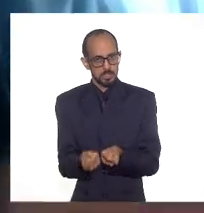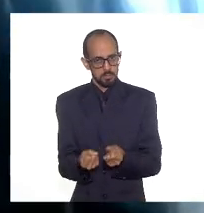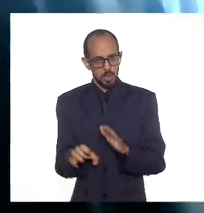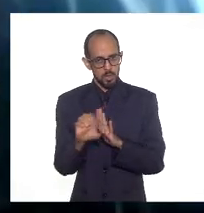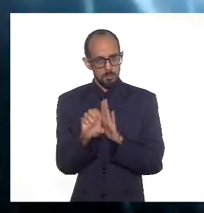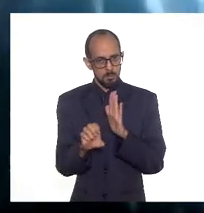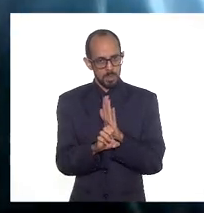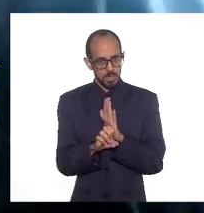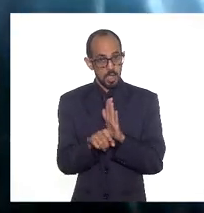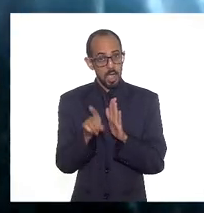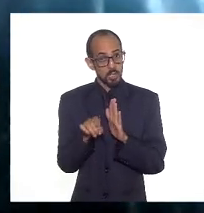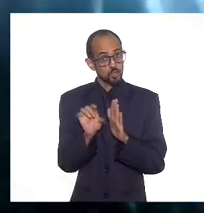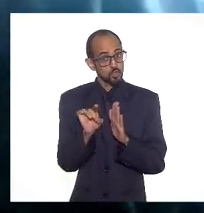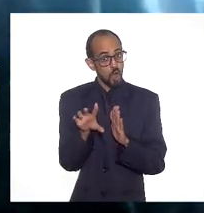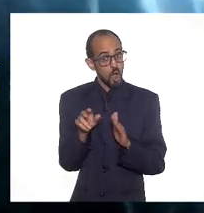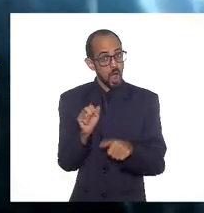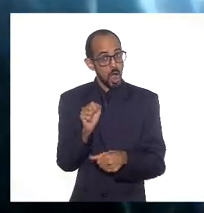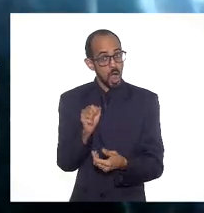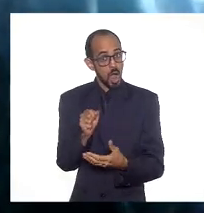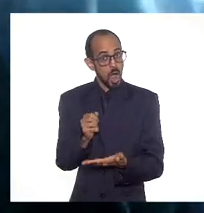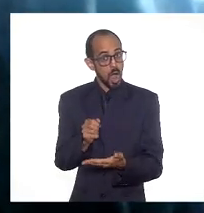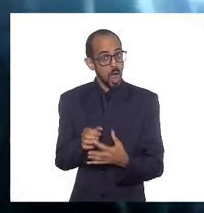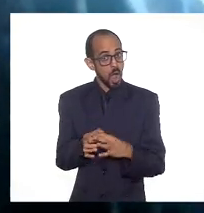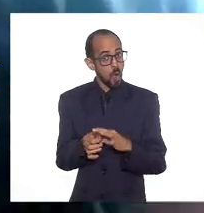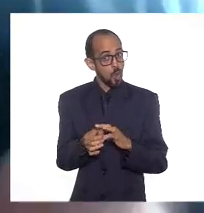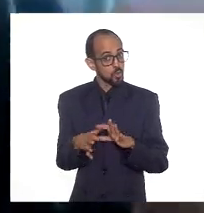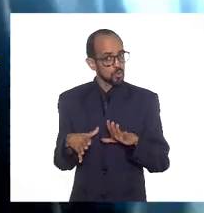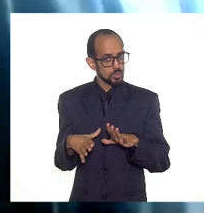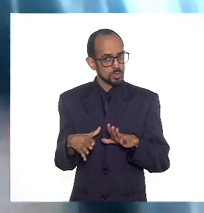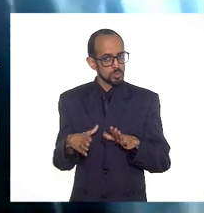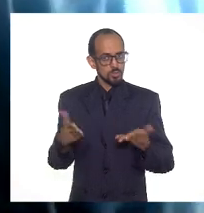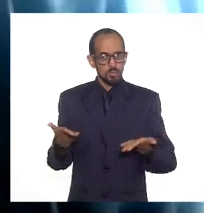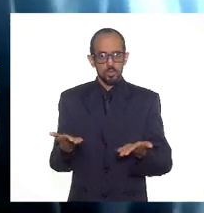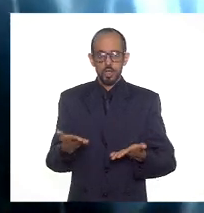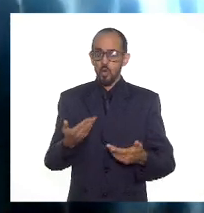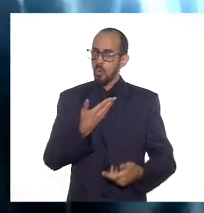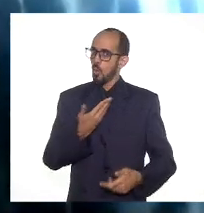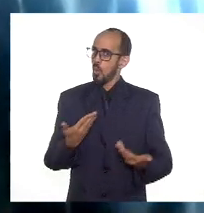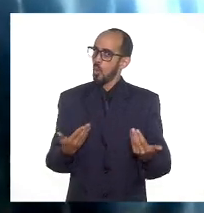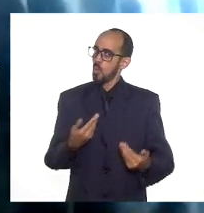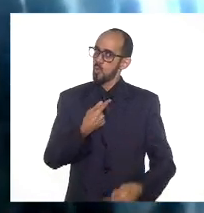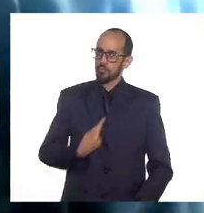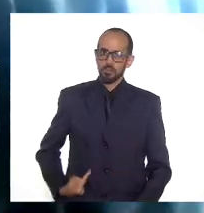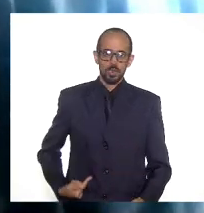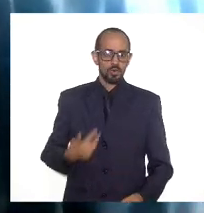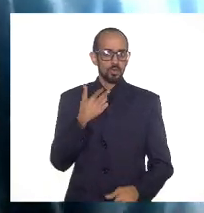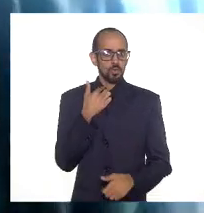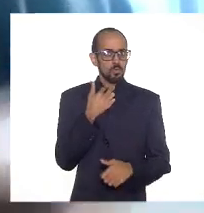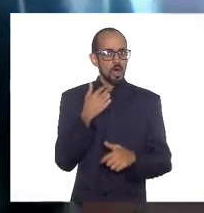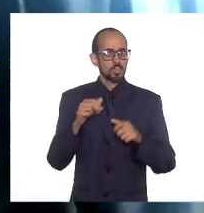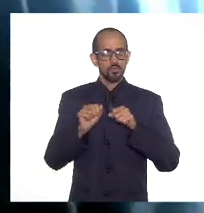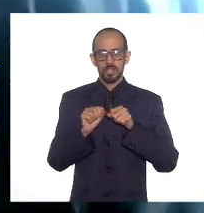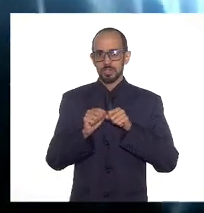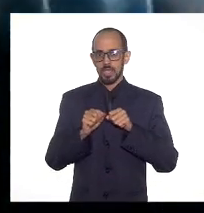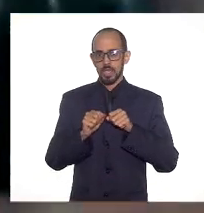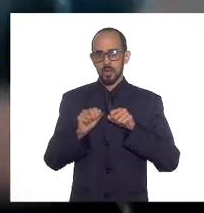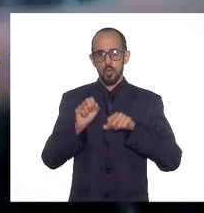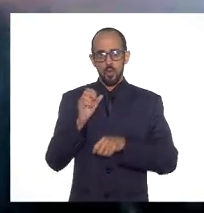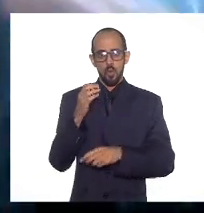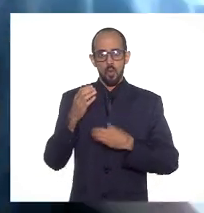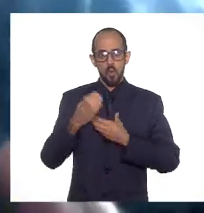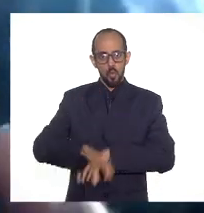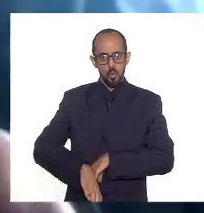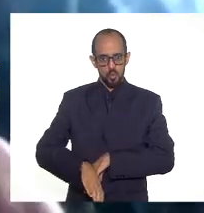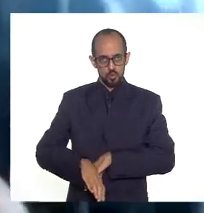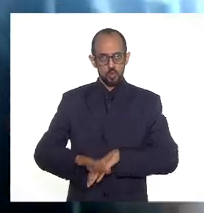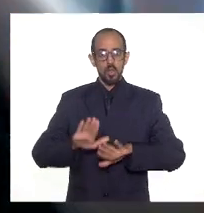claro. Hoje o governo não tem a menor possibilidade de fazer concurso no meio regime de recuperação fiscal. Mas já